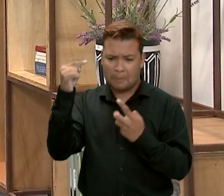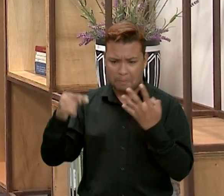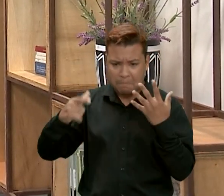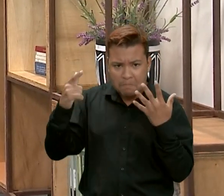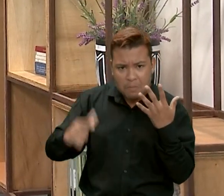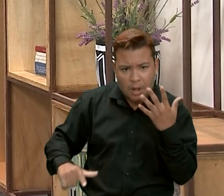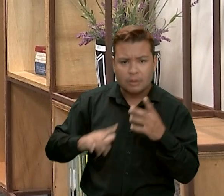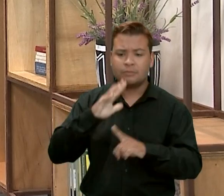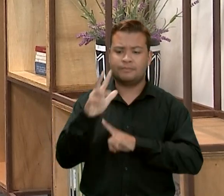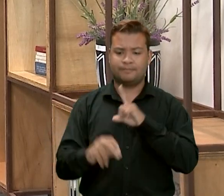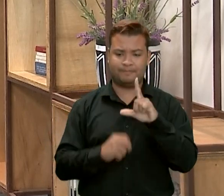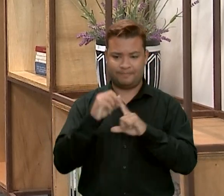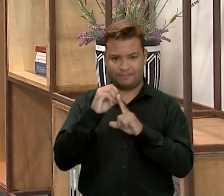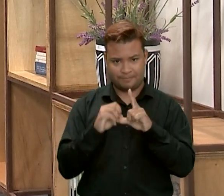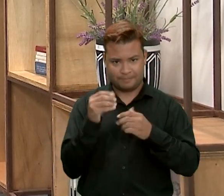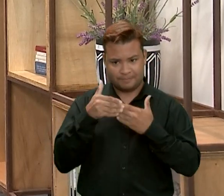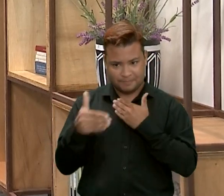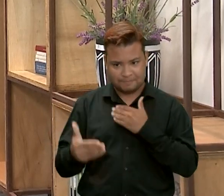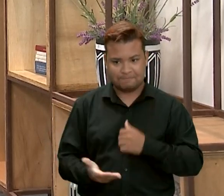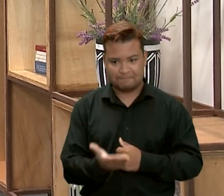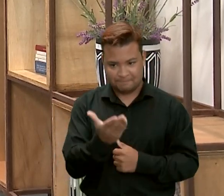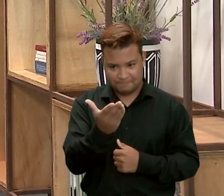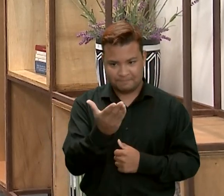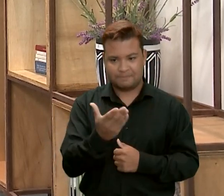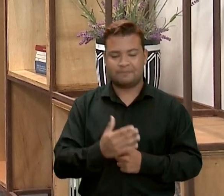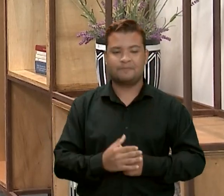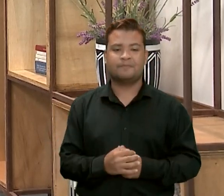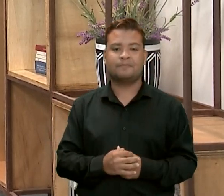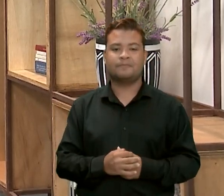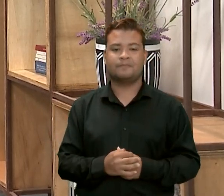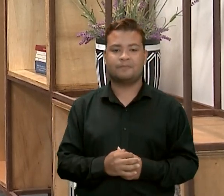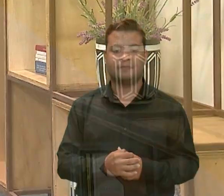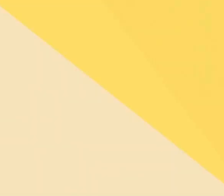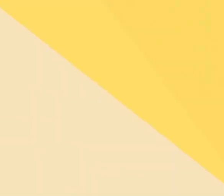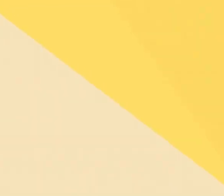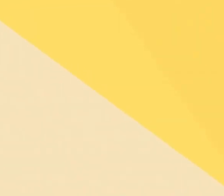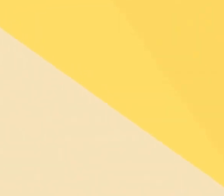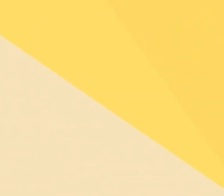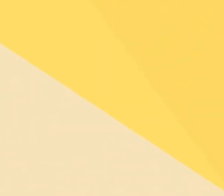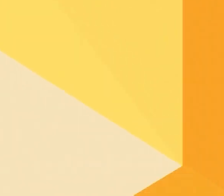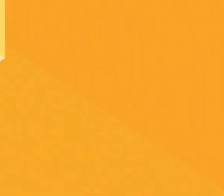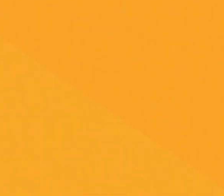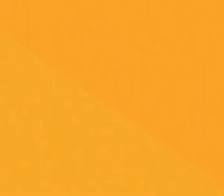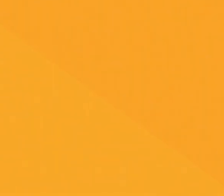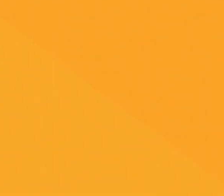mais você confere a partir de agora no Mundo UFG.